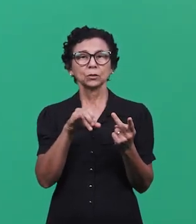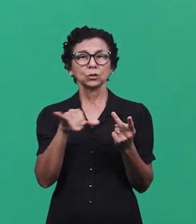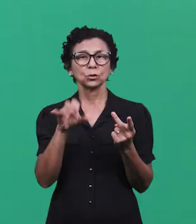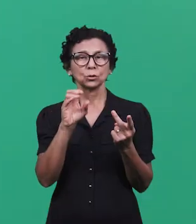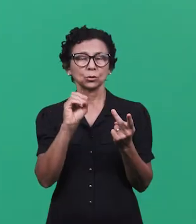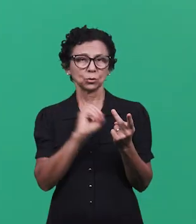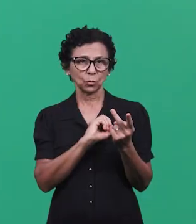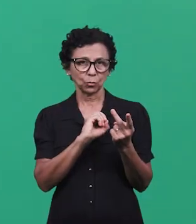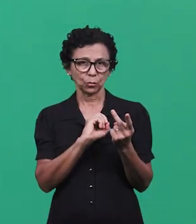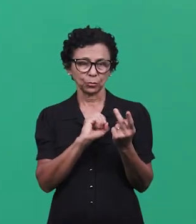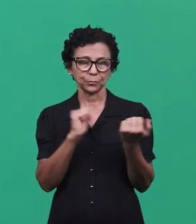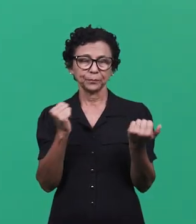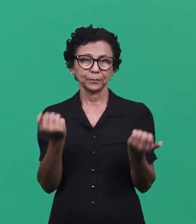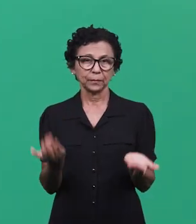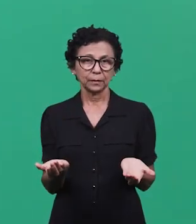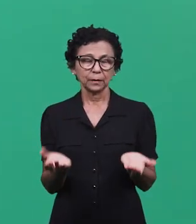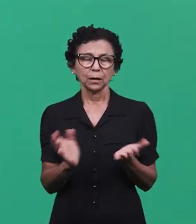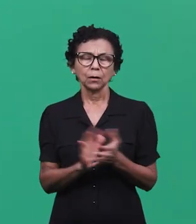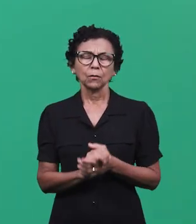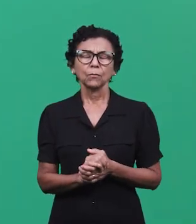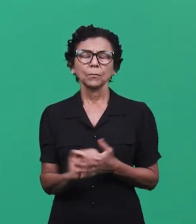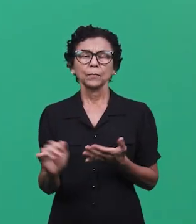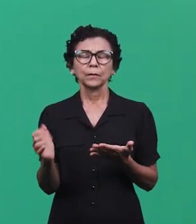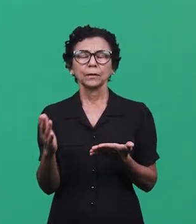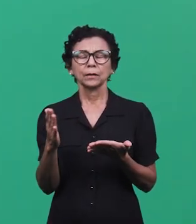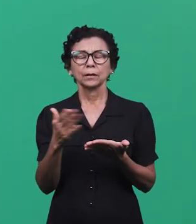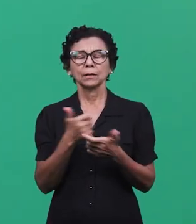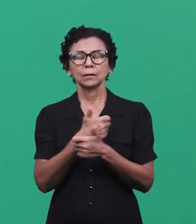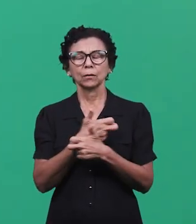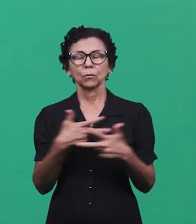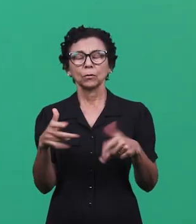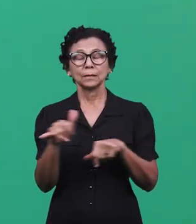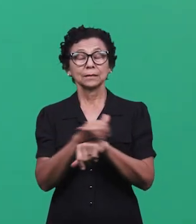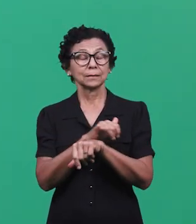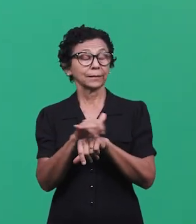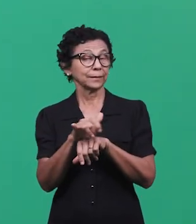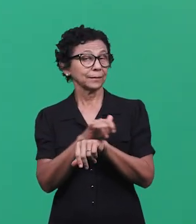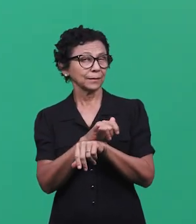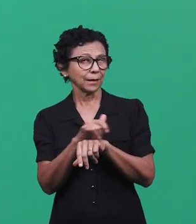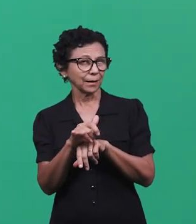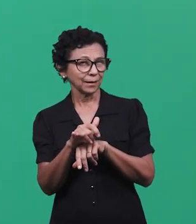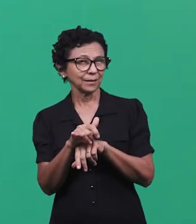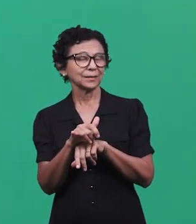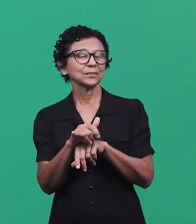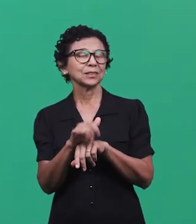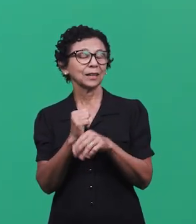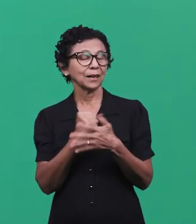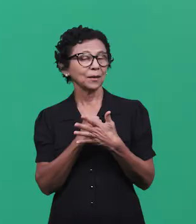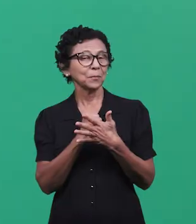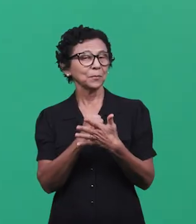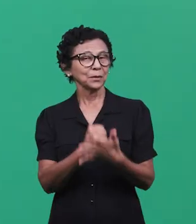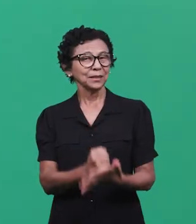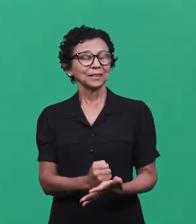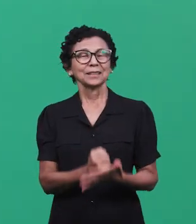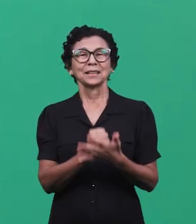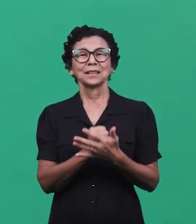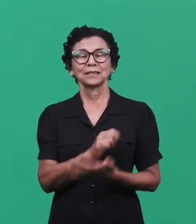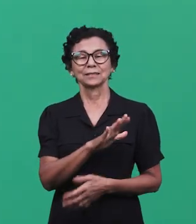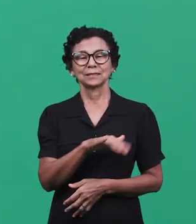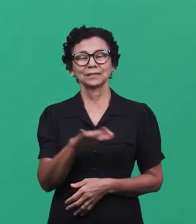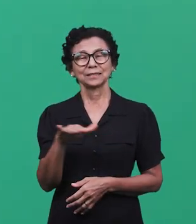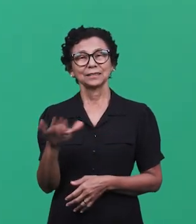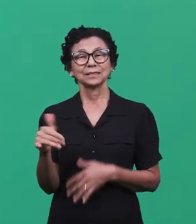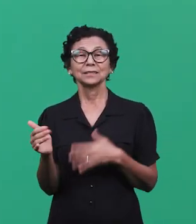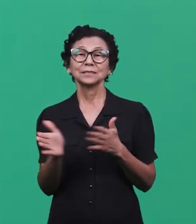pensar em possibilidades de recursos, estratégias que podem aí apoiar as crianças